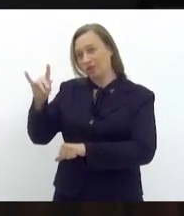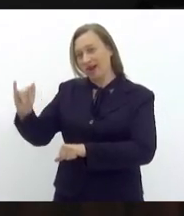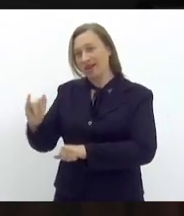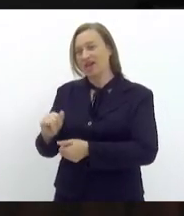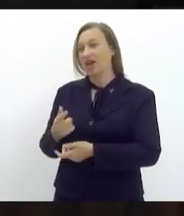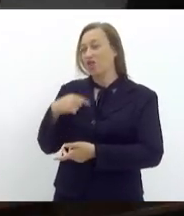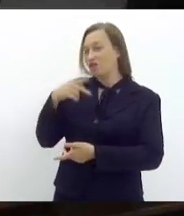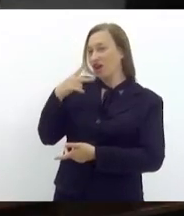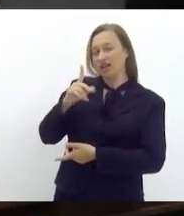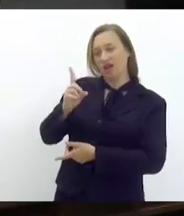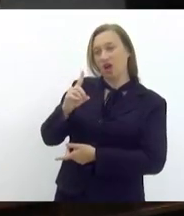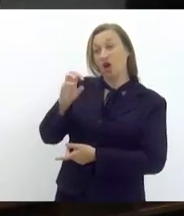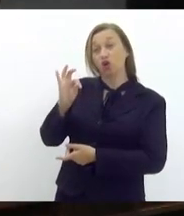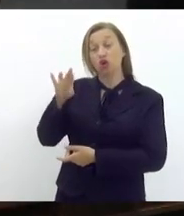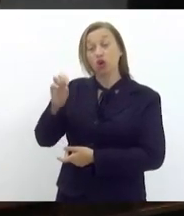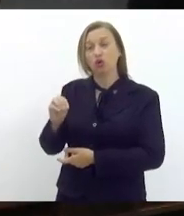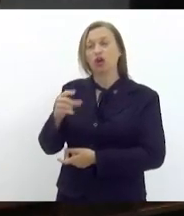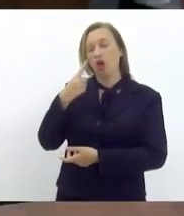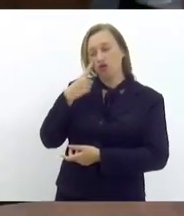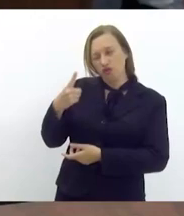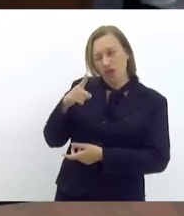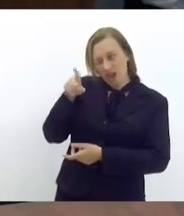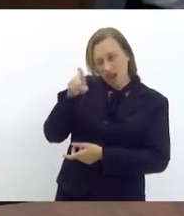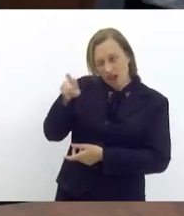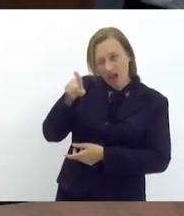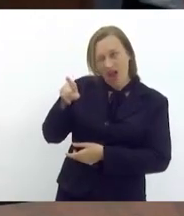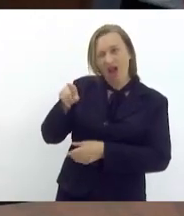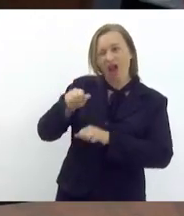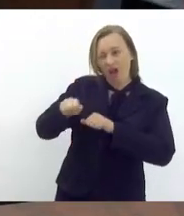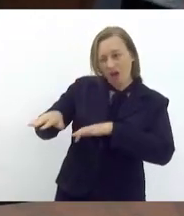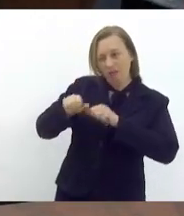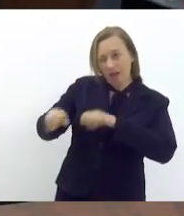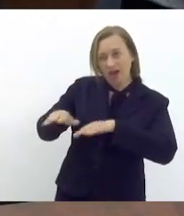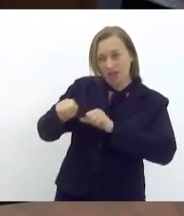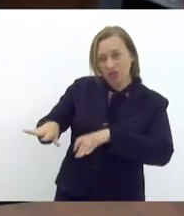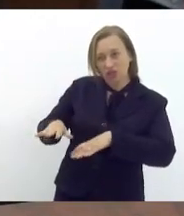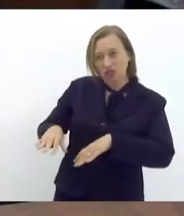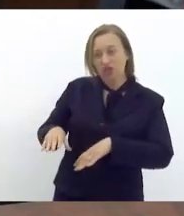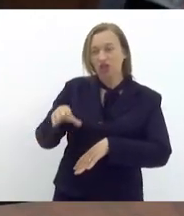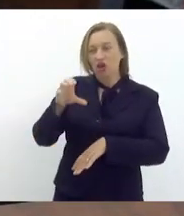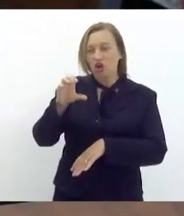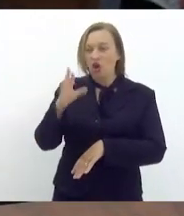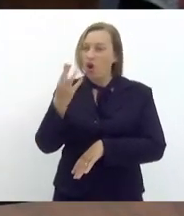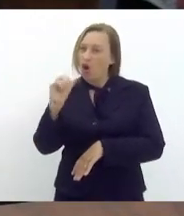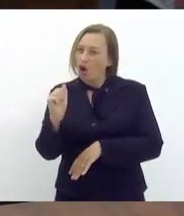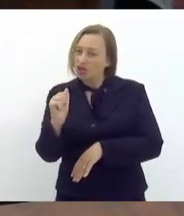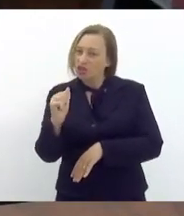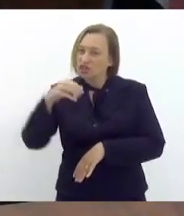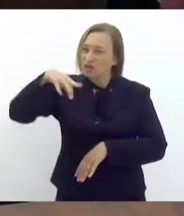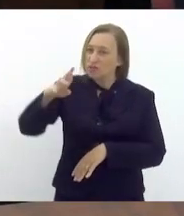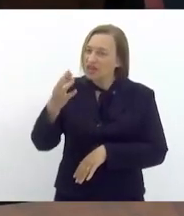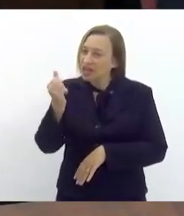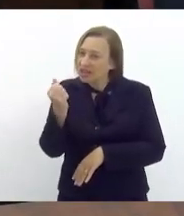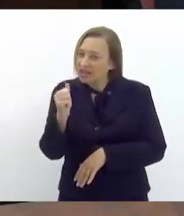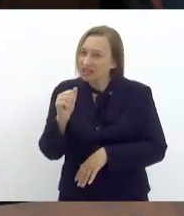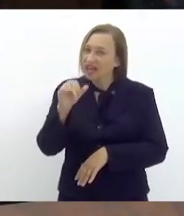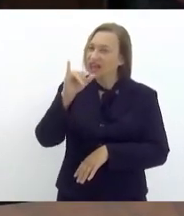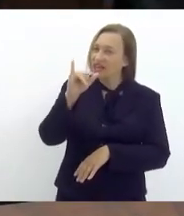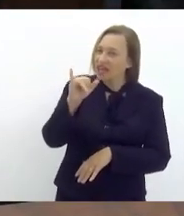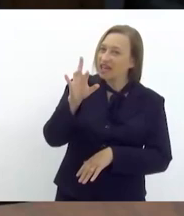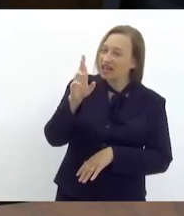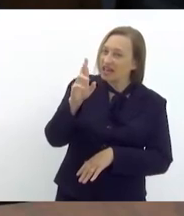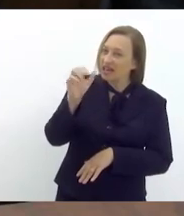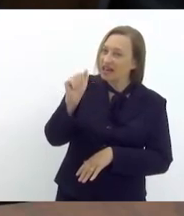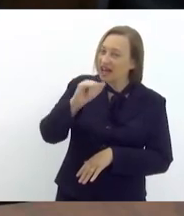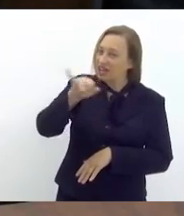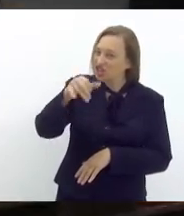pai eu vi ele ali naquelas mediações de Rocha Miranda Irajá Irajá